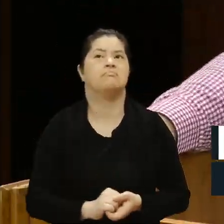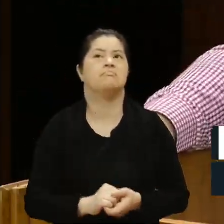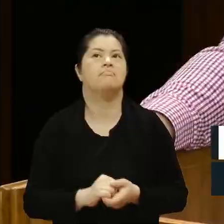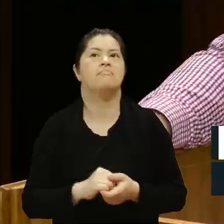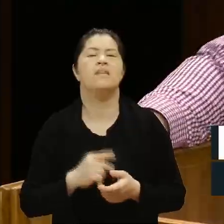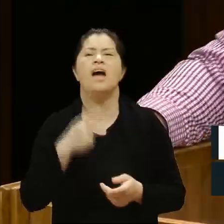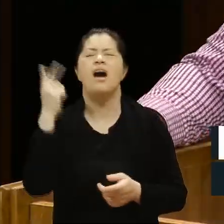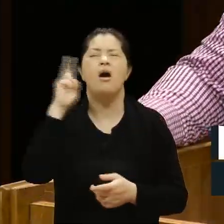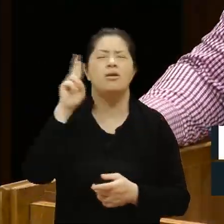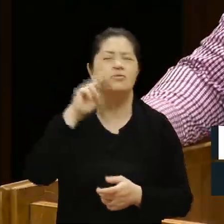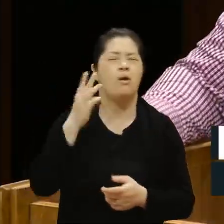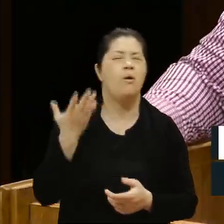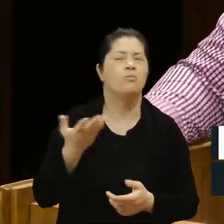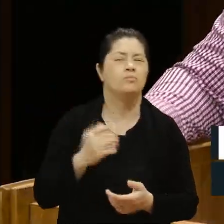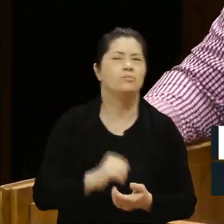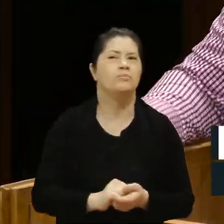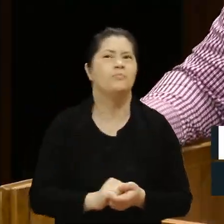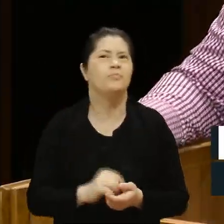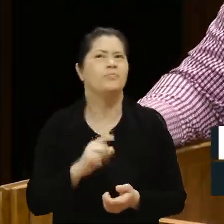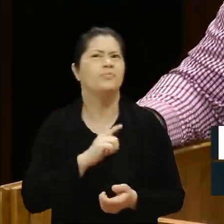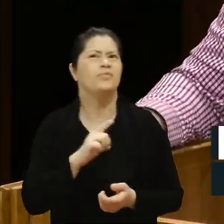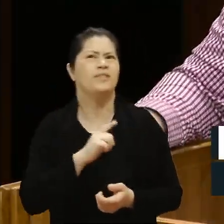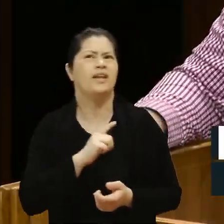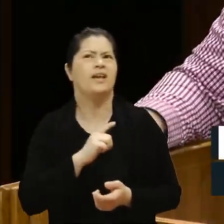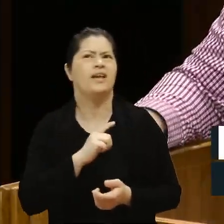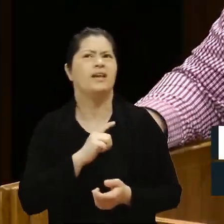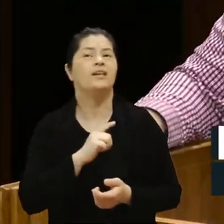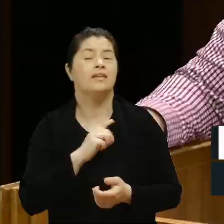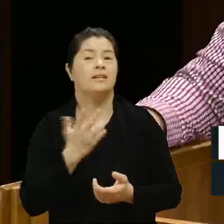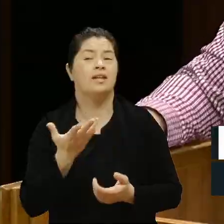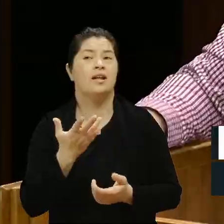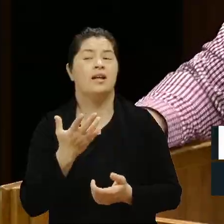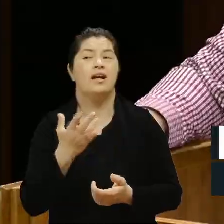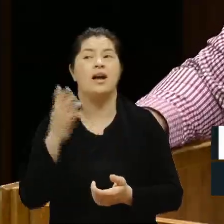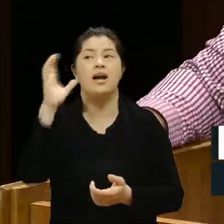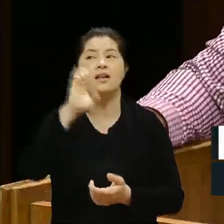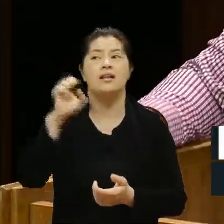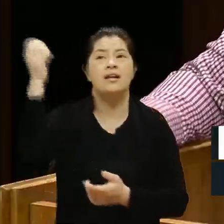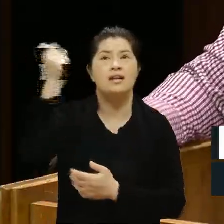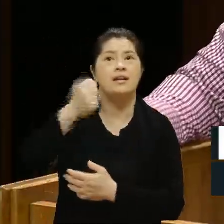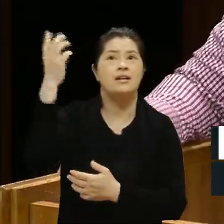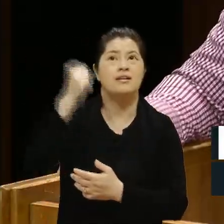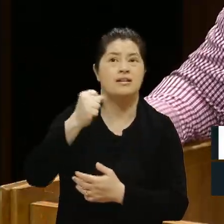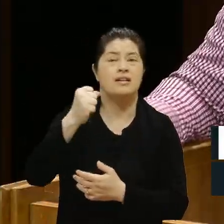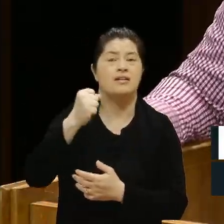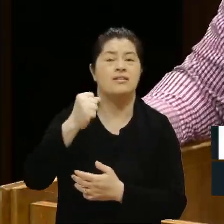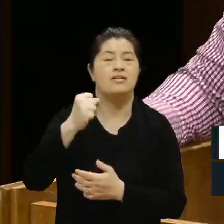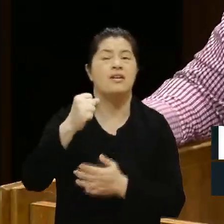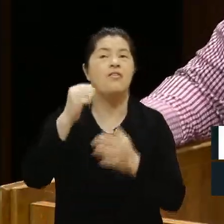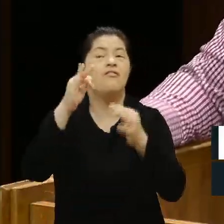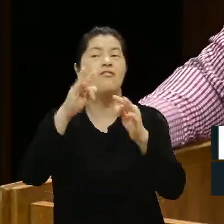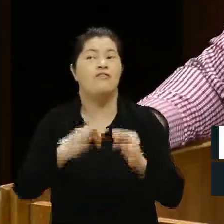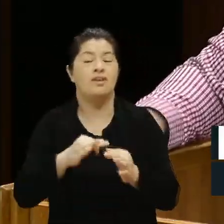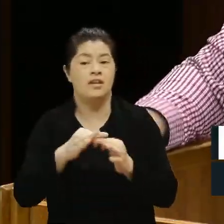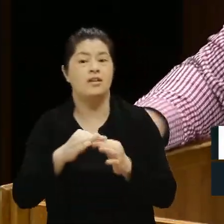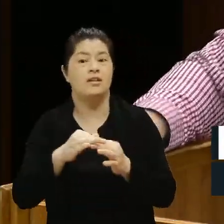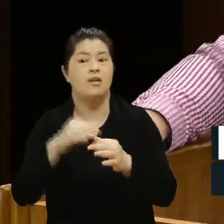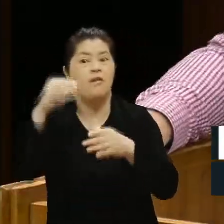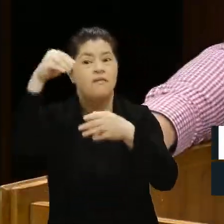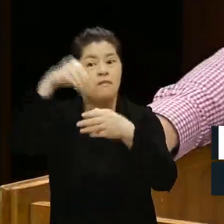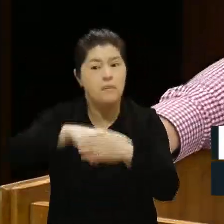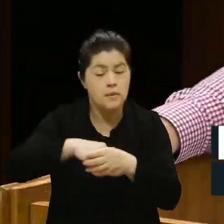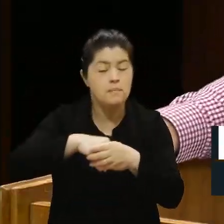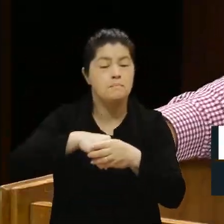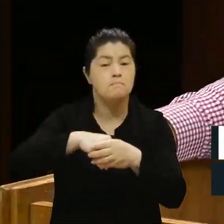uma história que tem uma intenção do governo Eduardo Leite, findado o processo eleitoral, de meter a mão